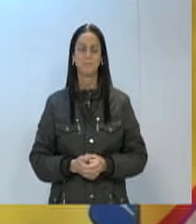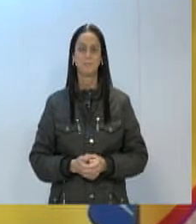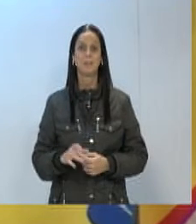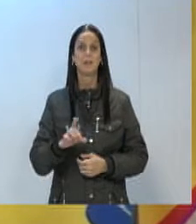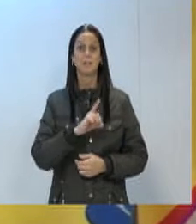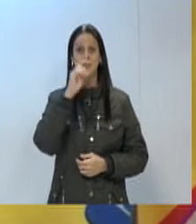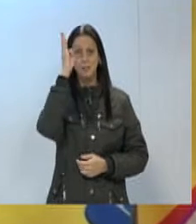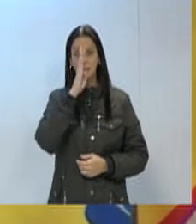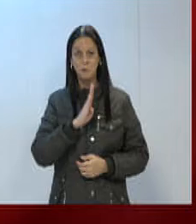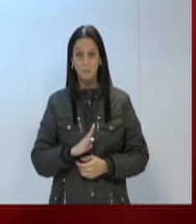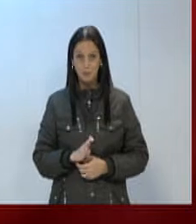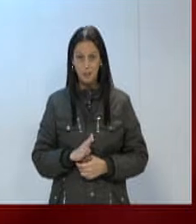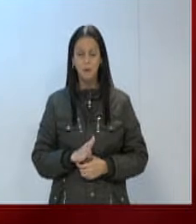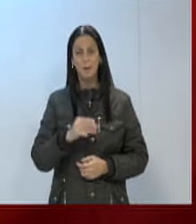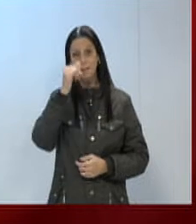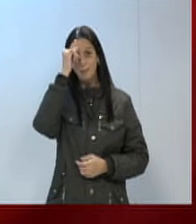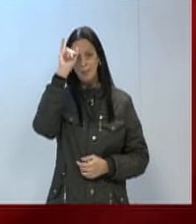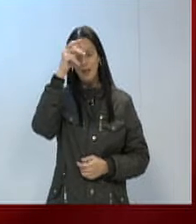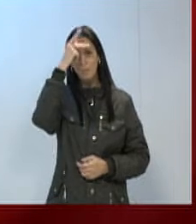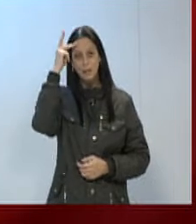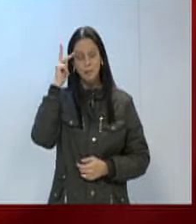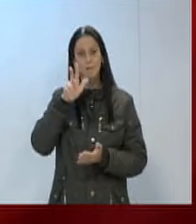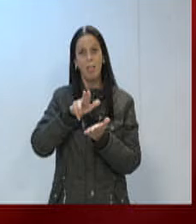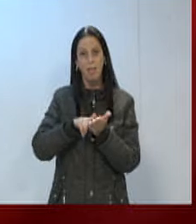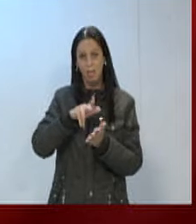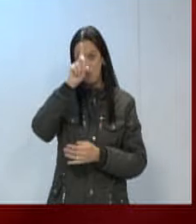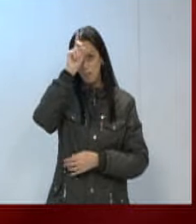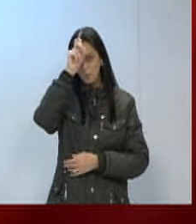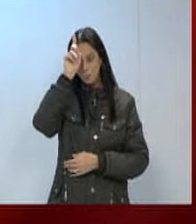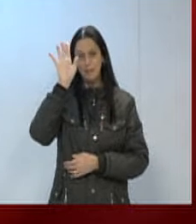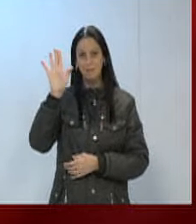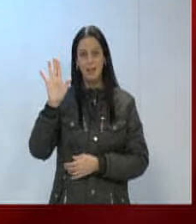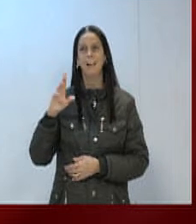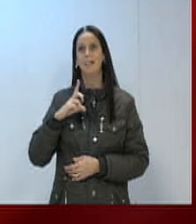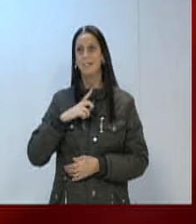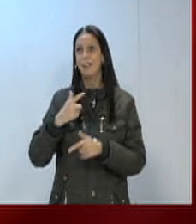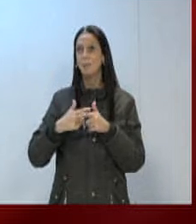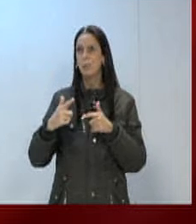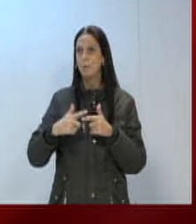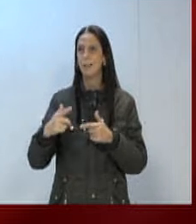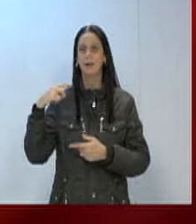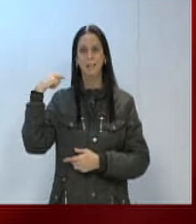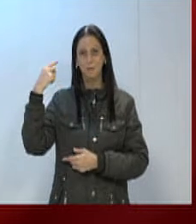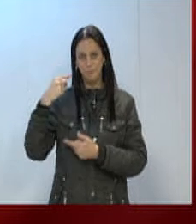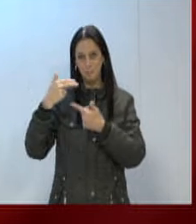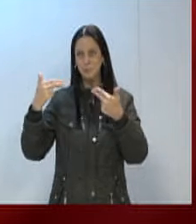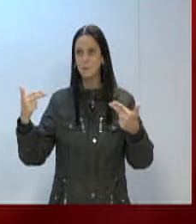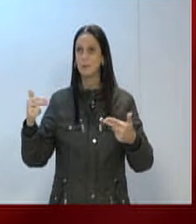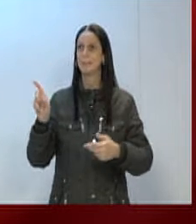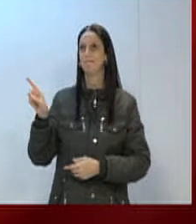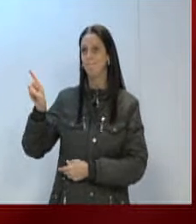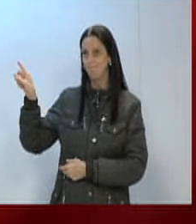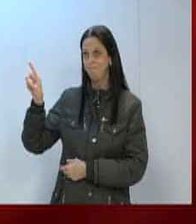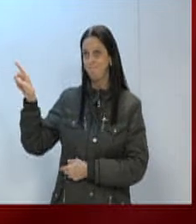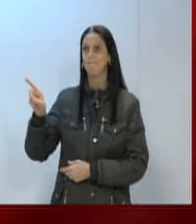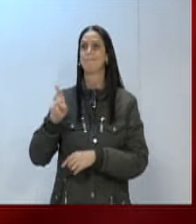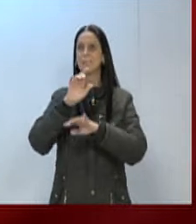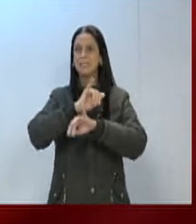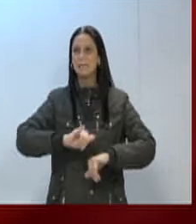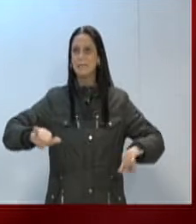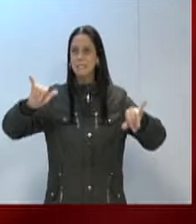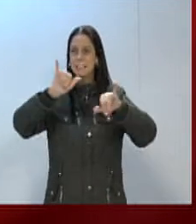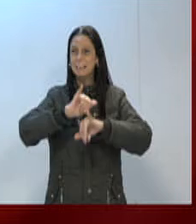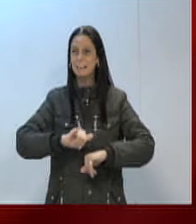de luta antimanicomial a ele se puderes nos passar a sétima imagem por favor essa imagem de divulgação